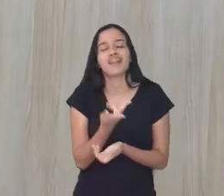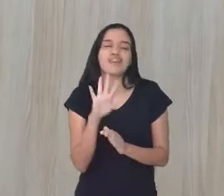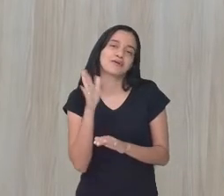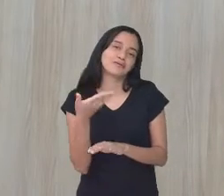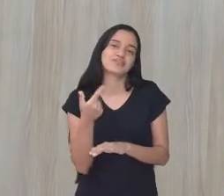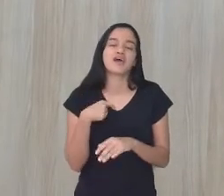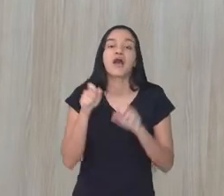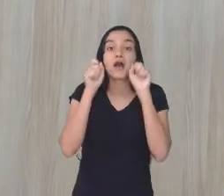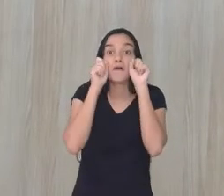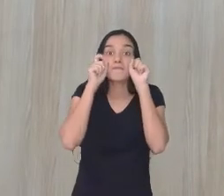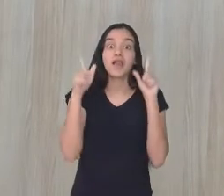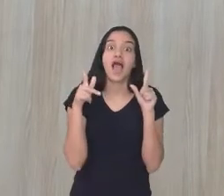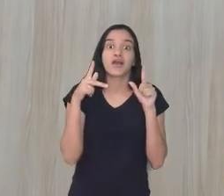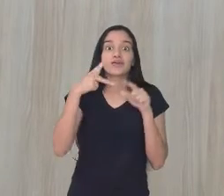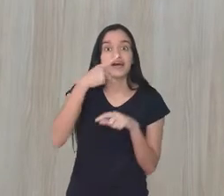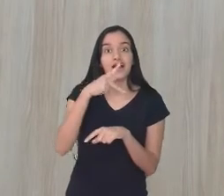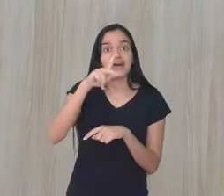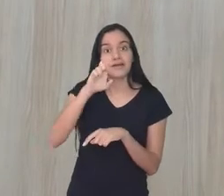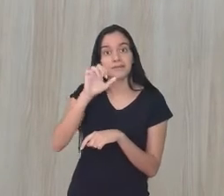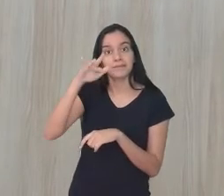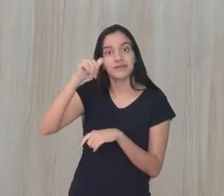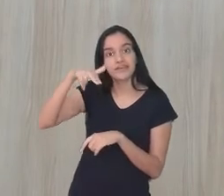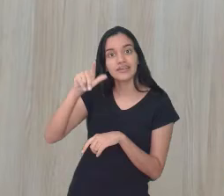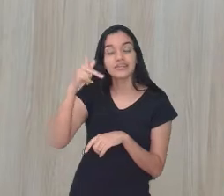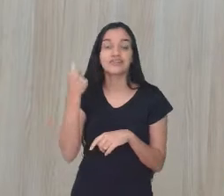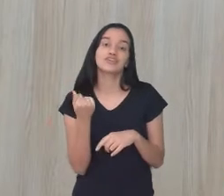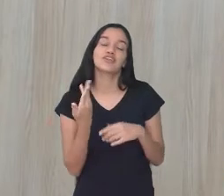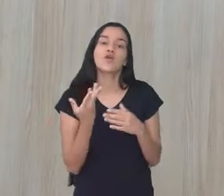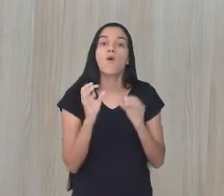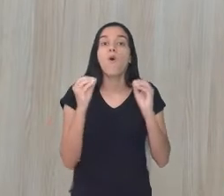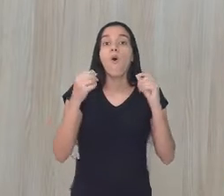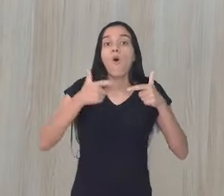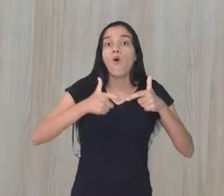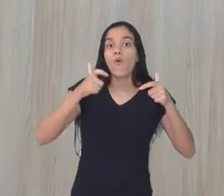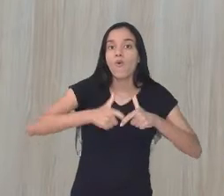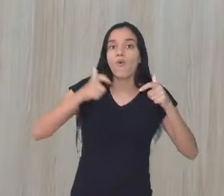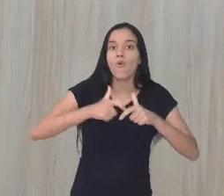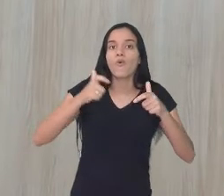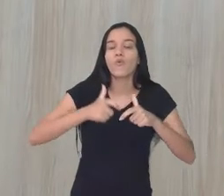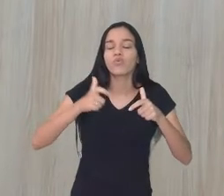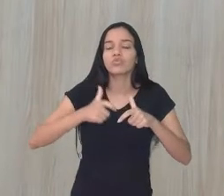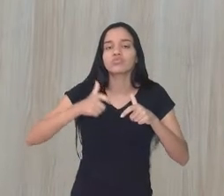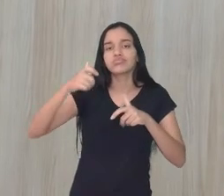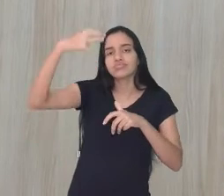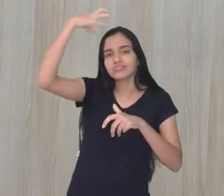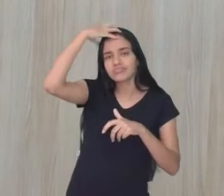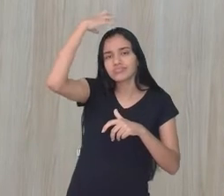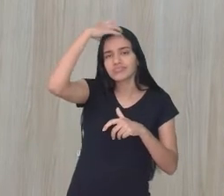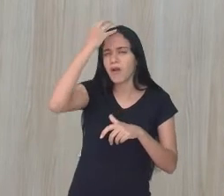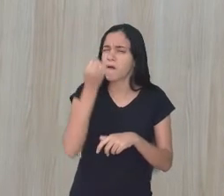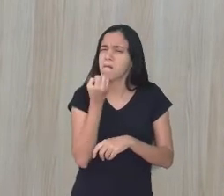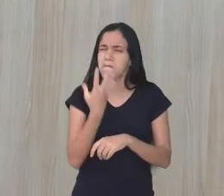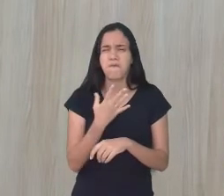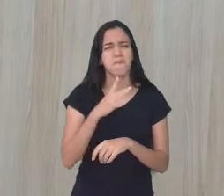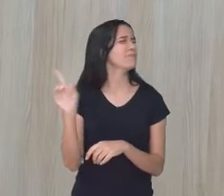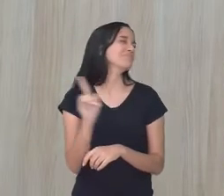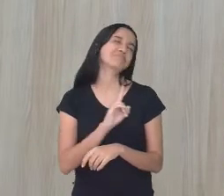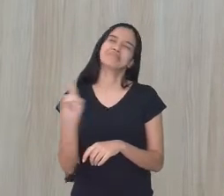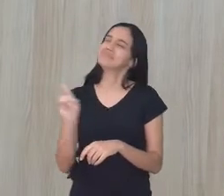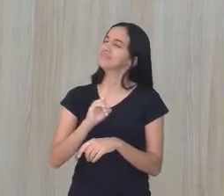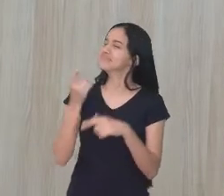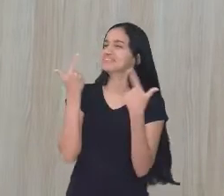para acordar Pedrinho, que hoje é o reinado. Pois é, mas a gente vai ver que esse reinado não foi muito bom, não, Ai, viu? meu